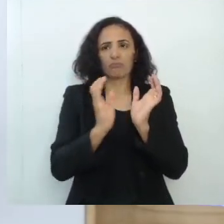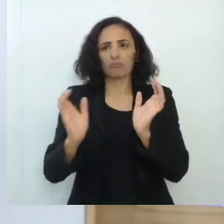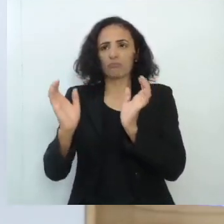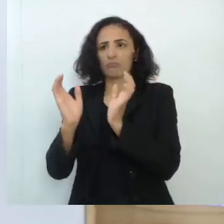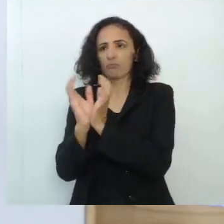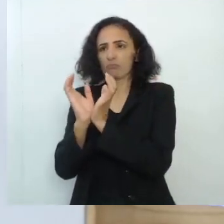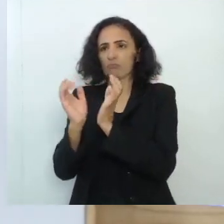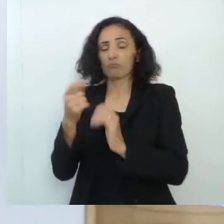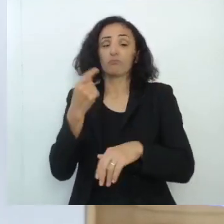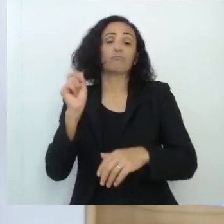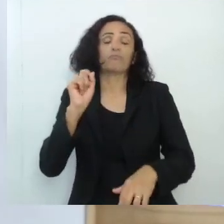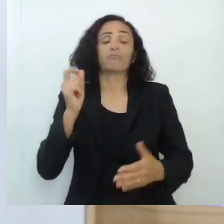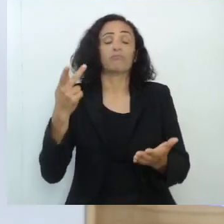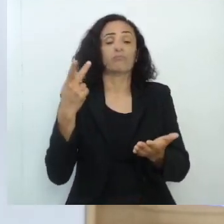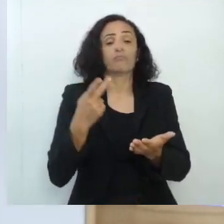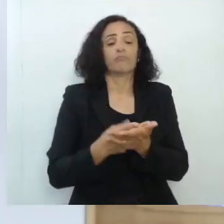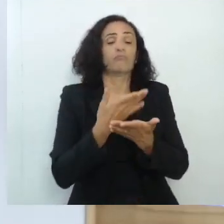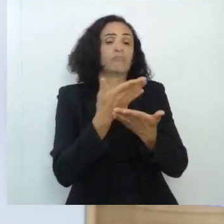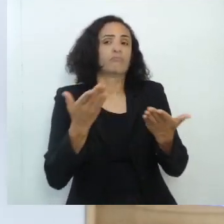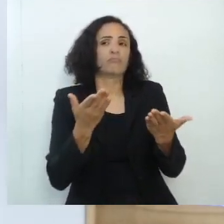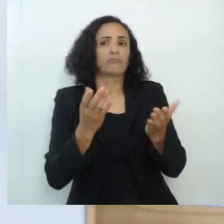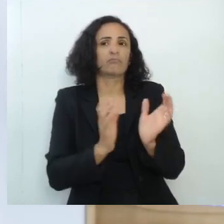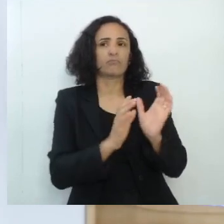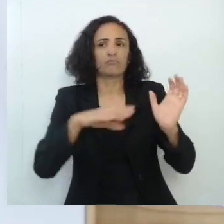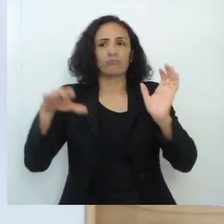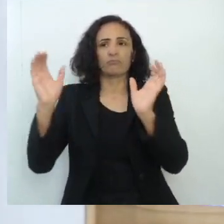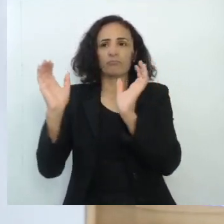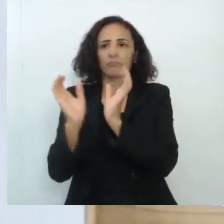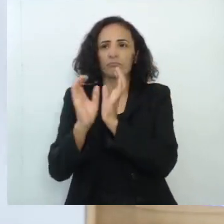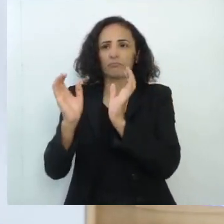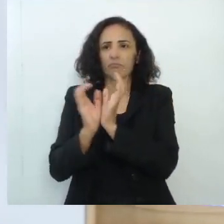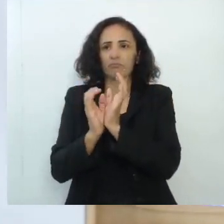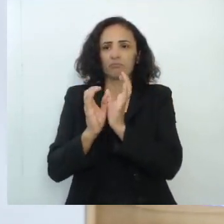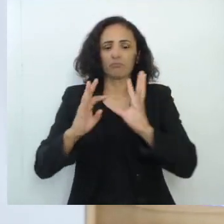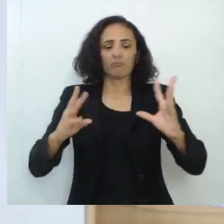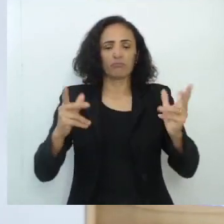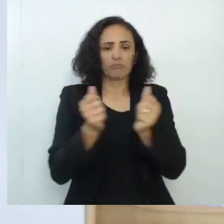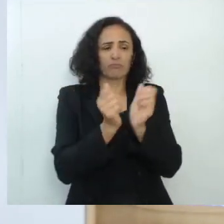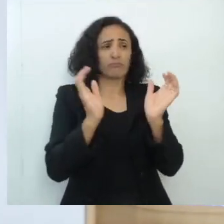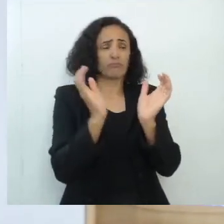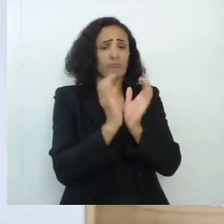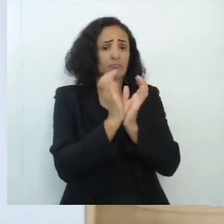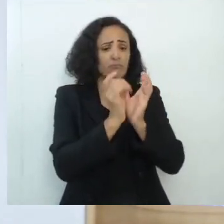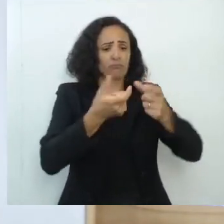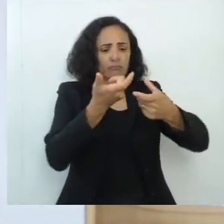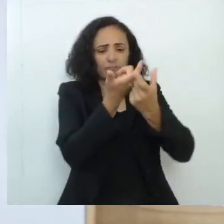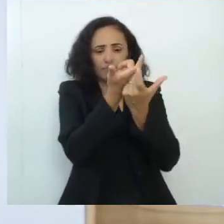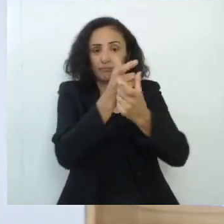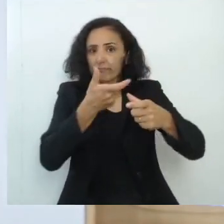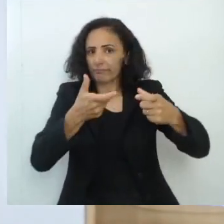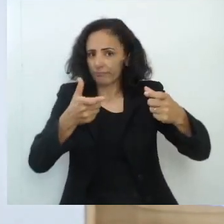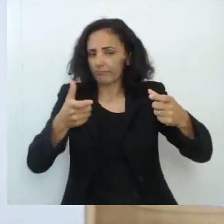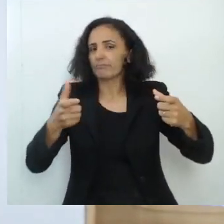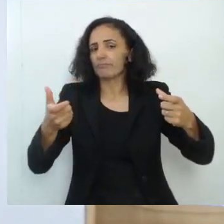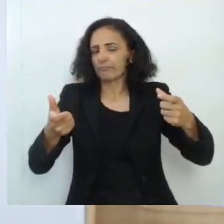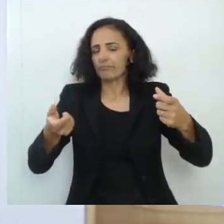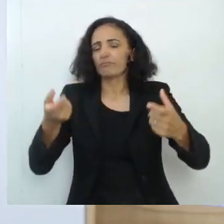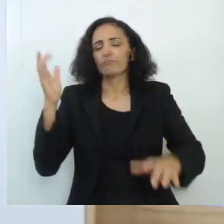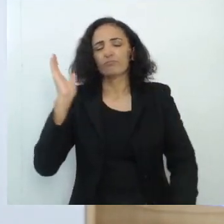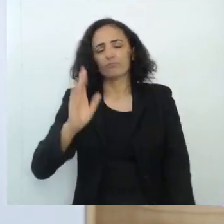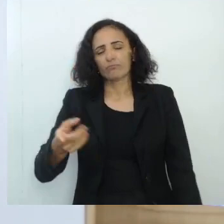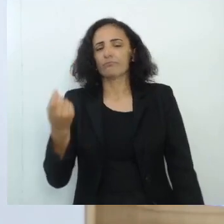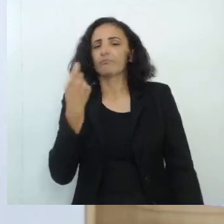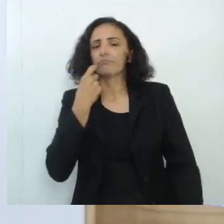pteridófitas. Aí qual é a ideia? A briófita é uma criptógama avascular. E lembra que eu disse na semana passada,